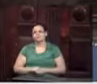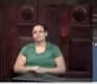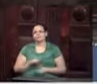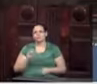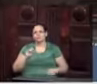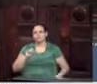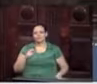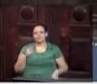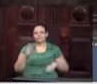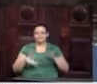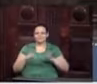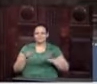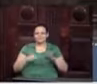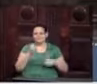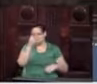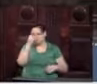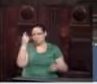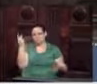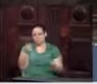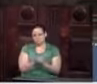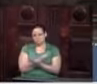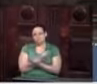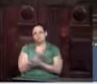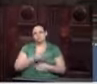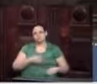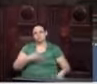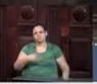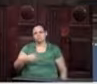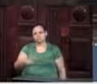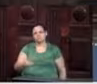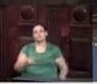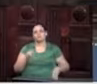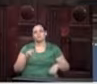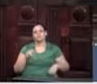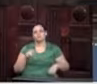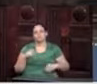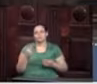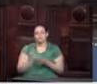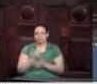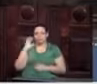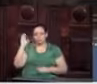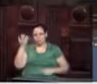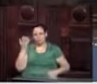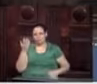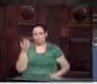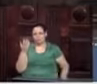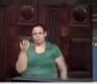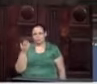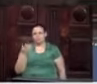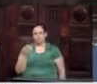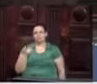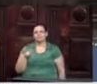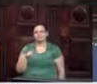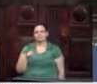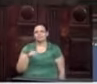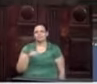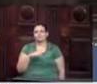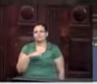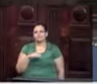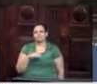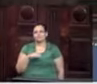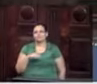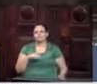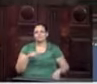os infortúnios vão acontecendo em lutando